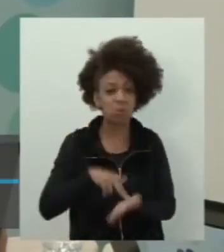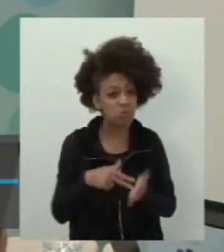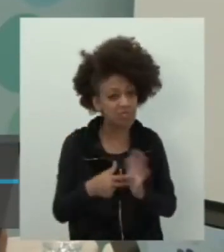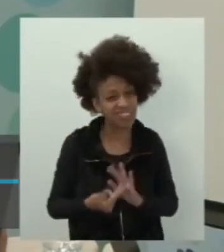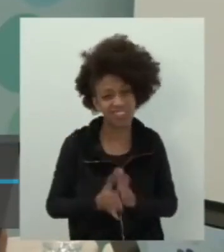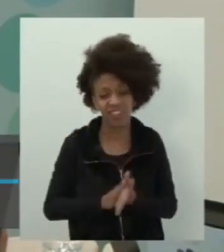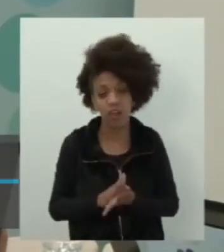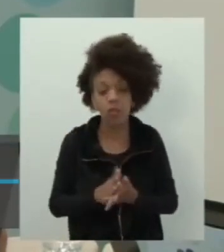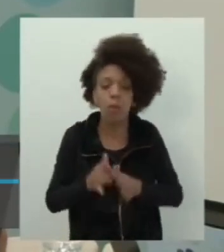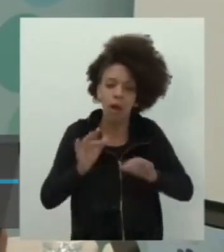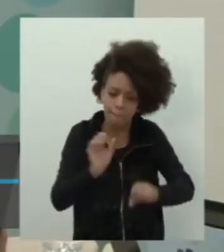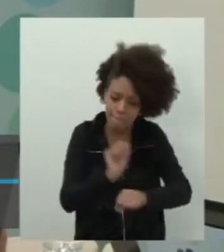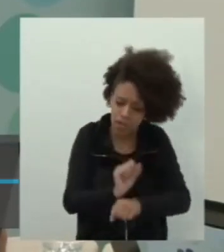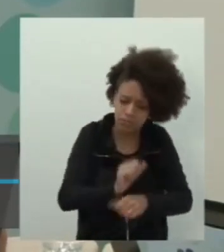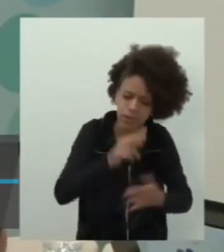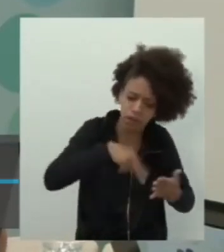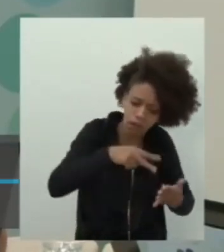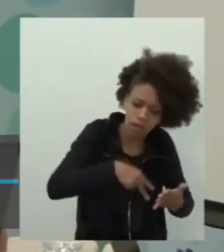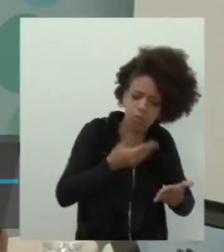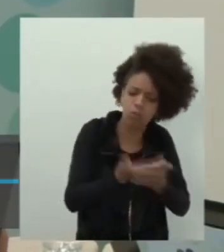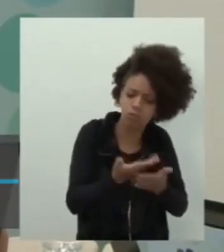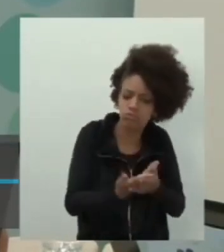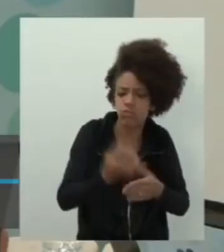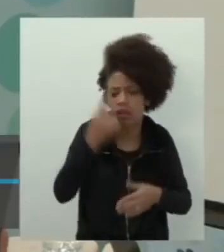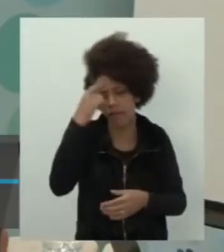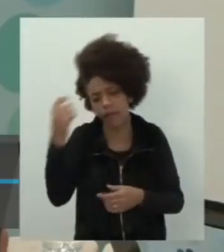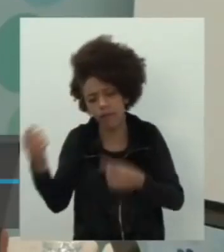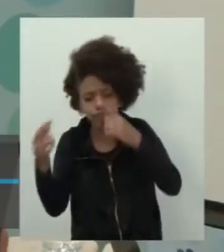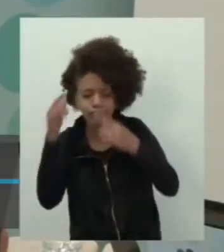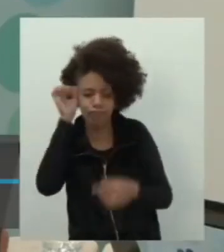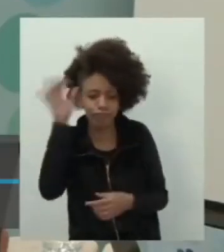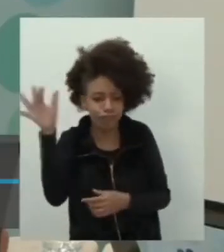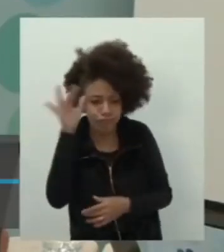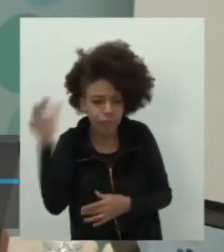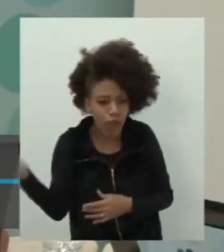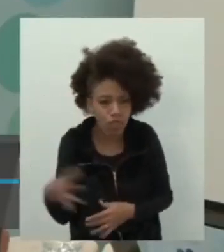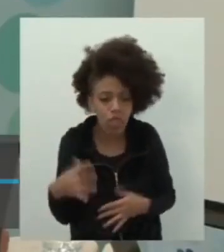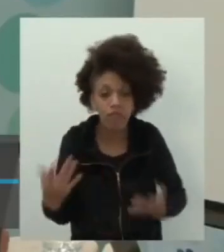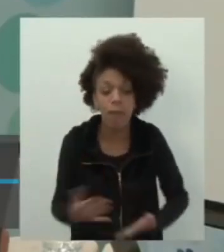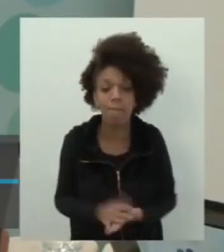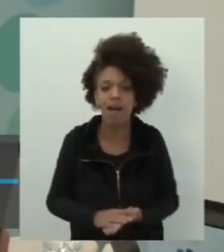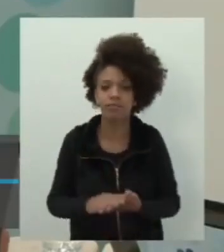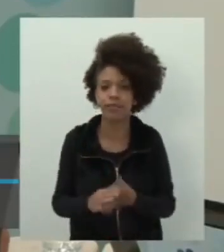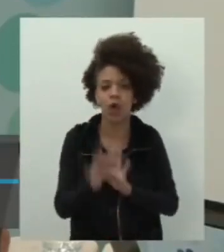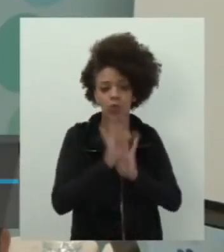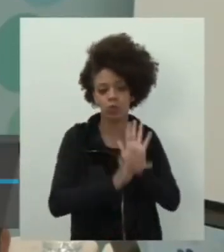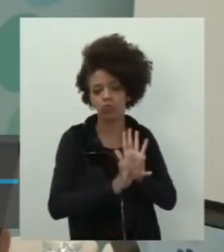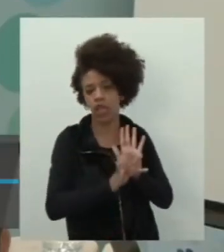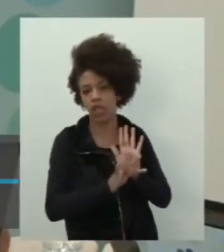ler, aprender, estudar e buscar ideias novas, né? Mas você não vai encontrar num texto escrito em 1200